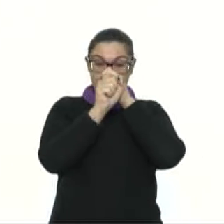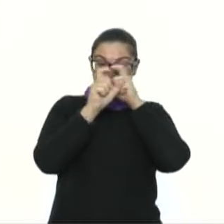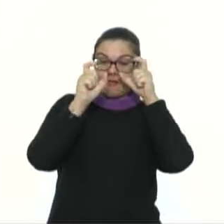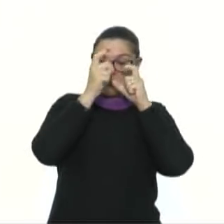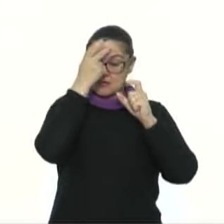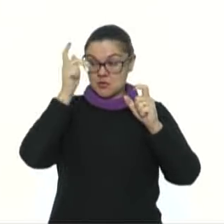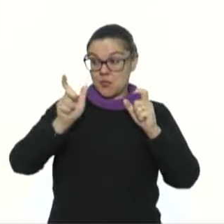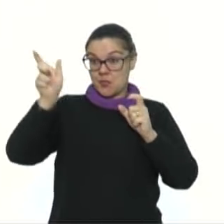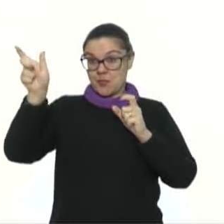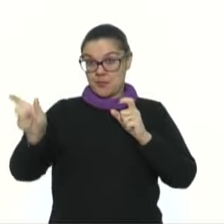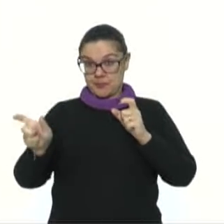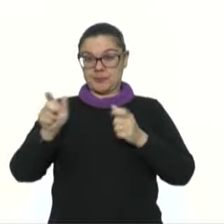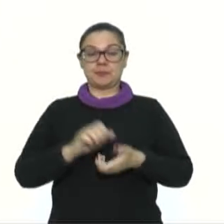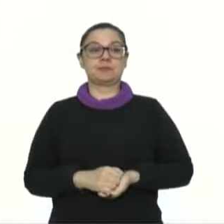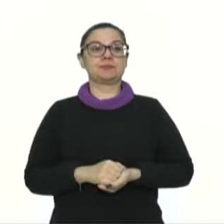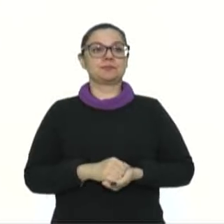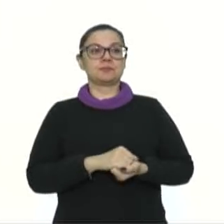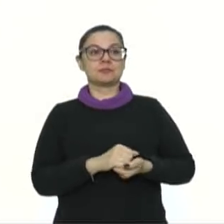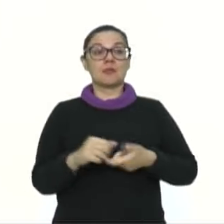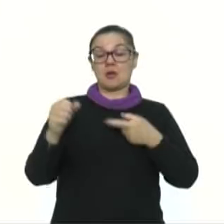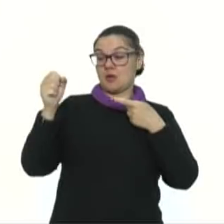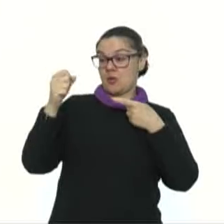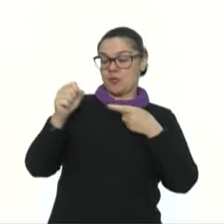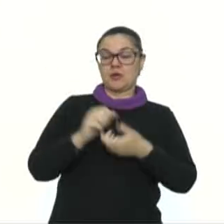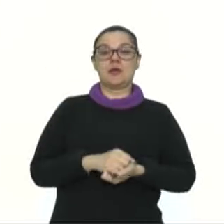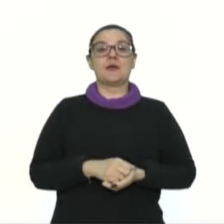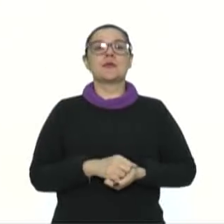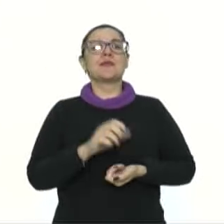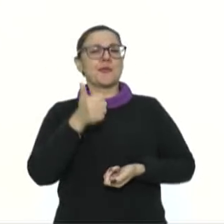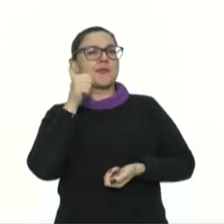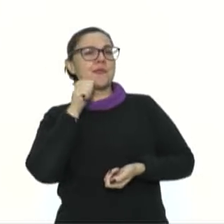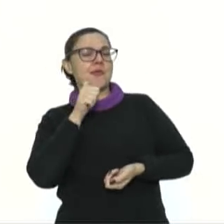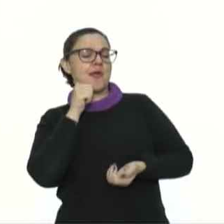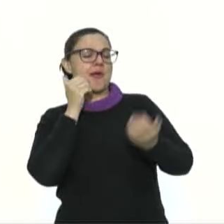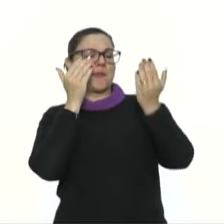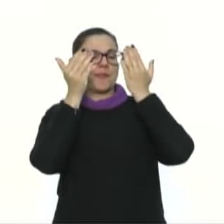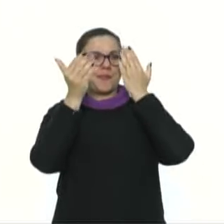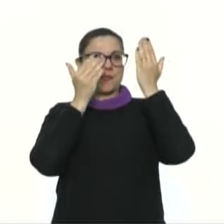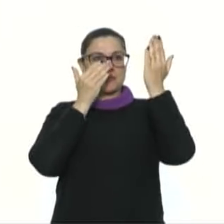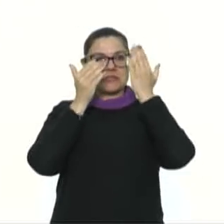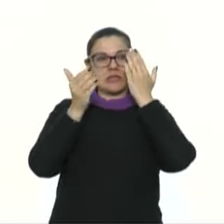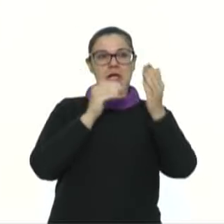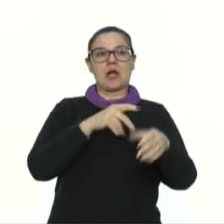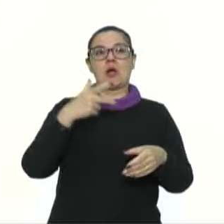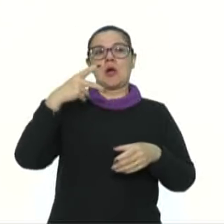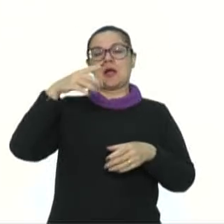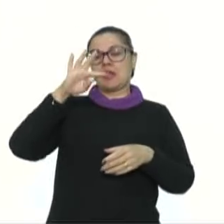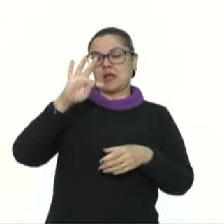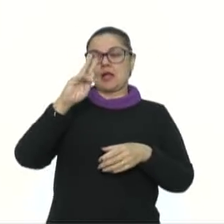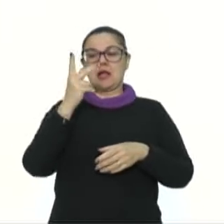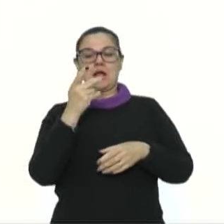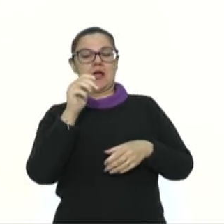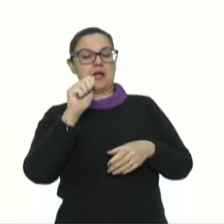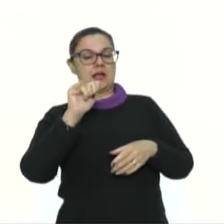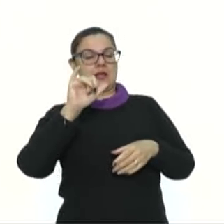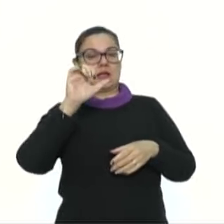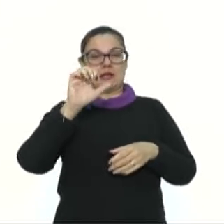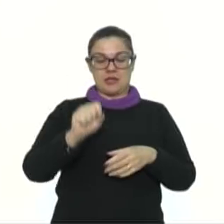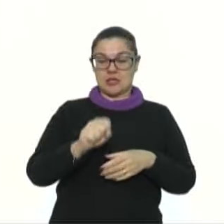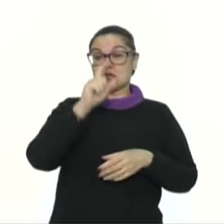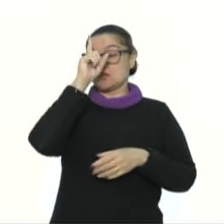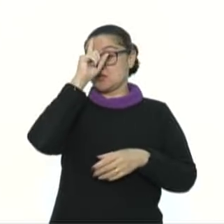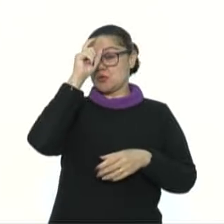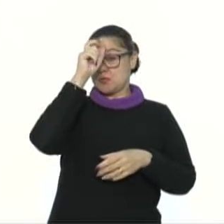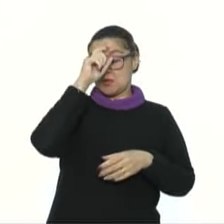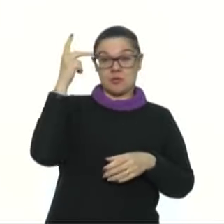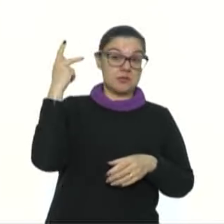do outro. 8. Segundo Thaís Oliveira, psicóloga hospitalar do BP, a Beneficência Portuguesa de São